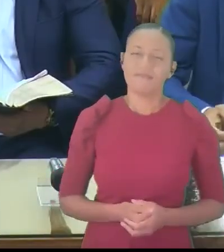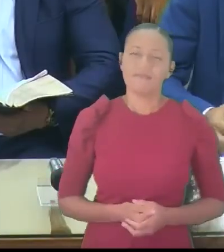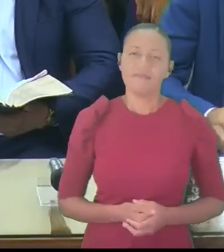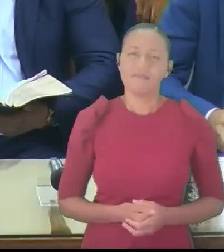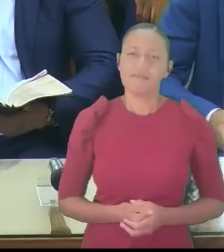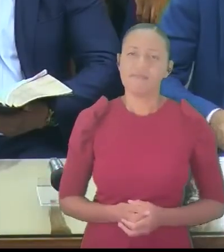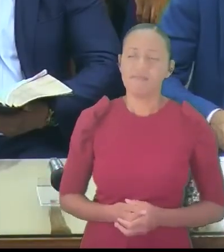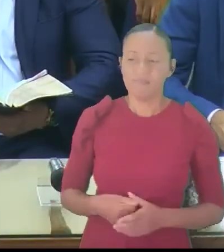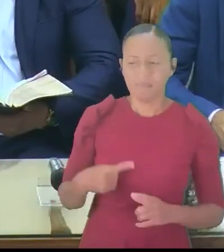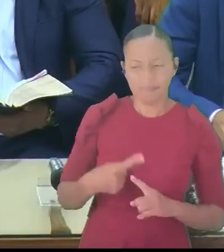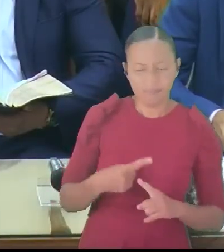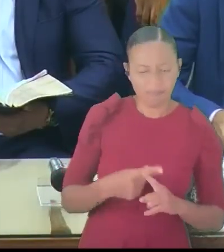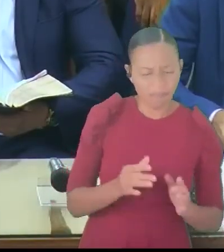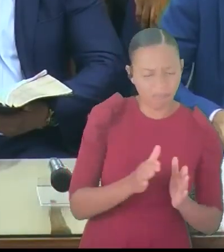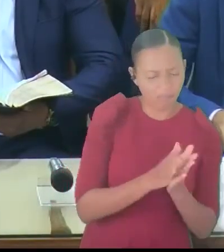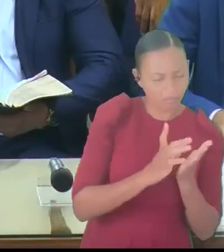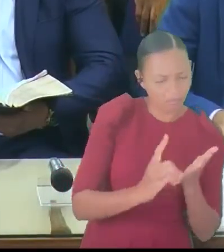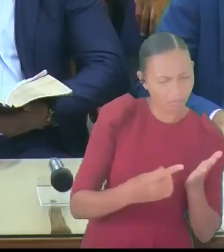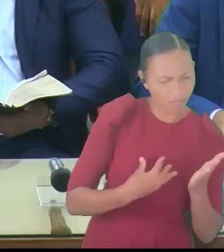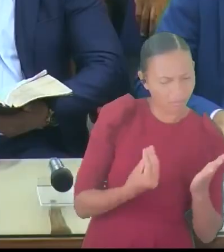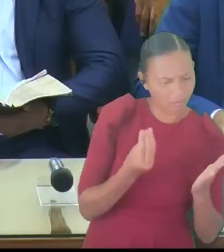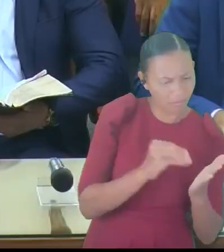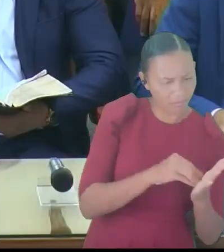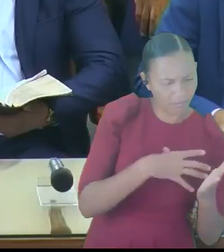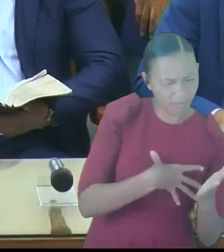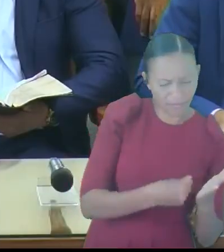Porque umas Bíblias traduzem por filho e